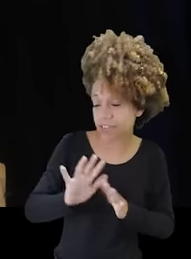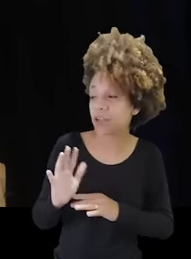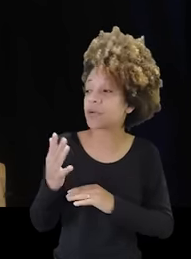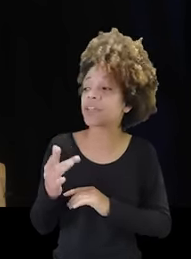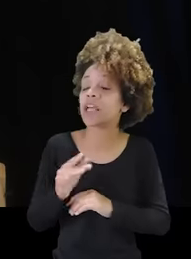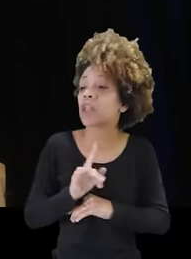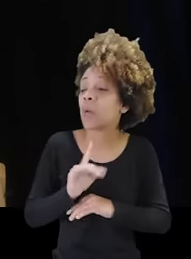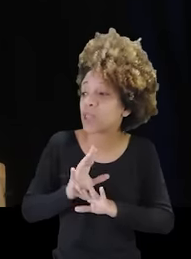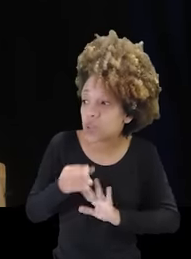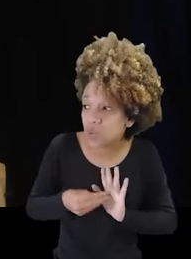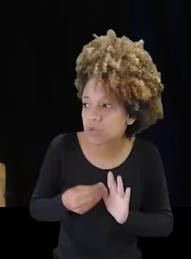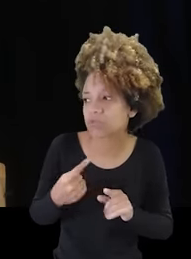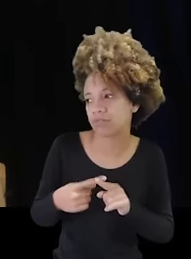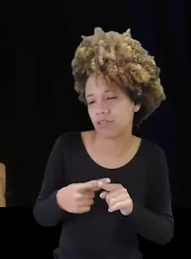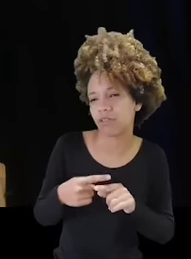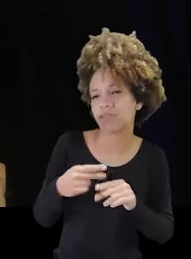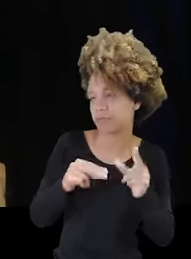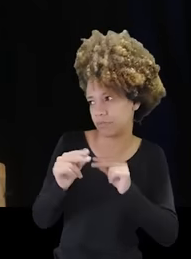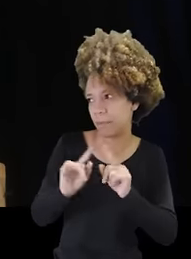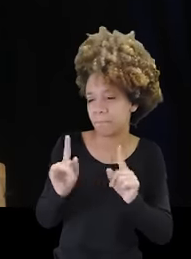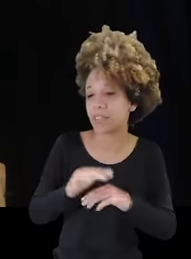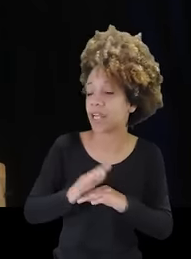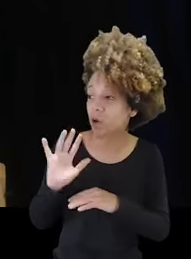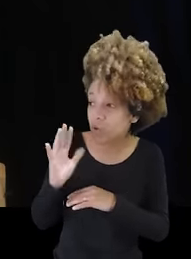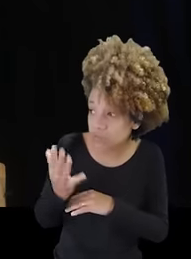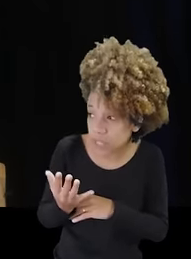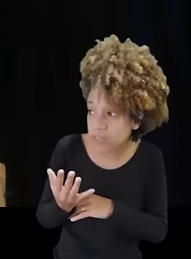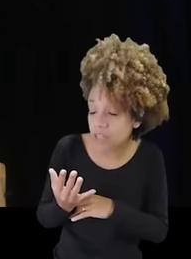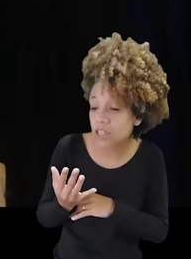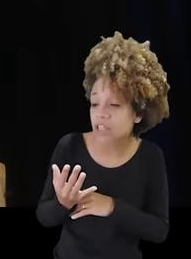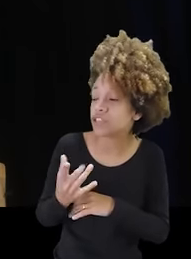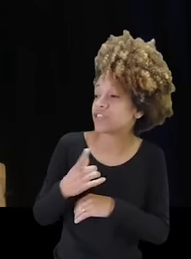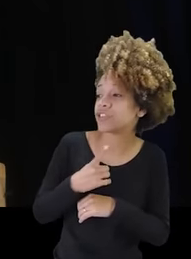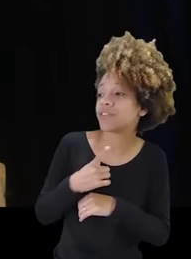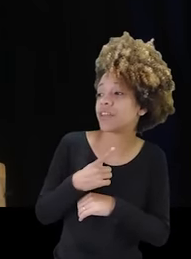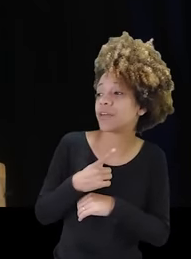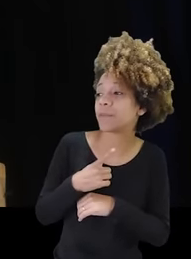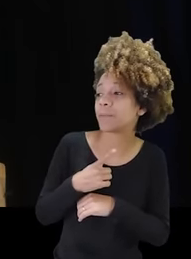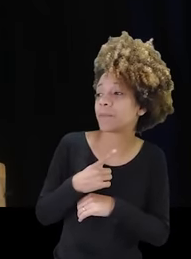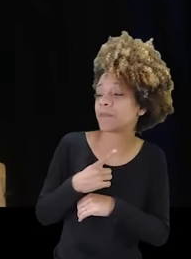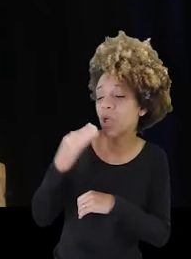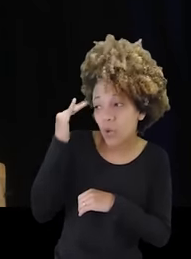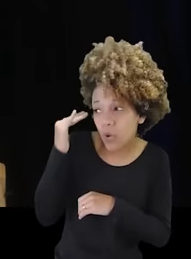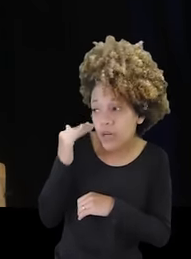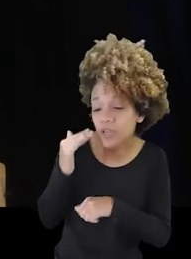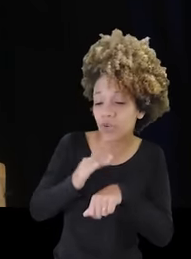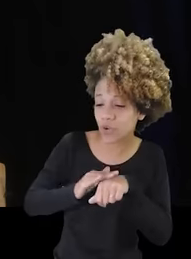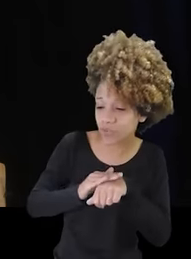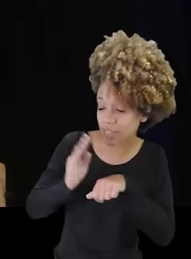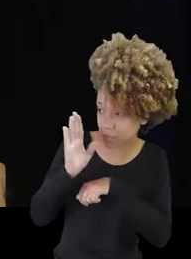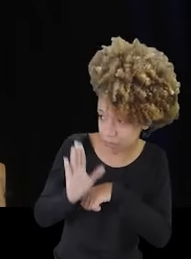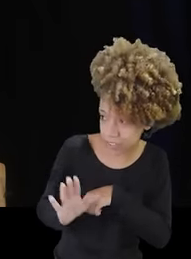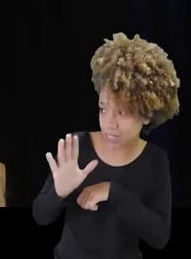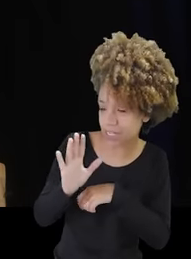acontece não são todos porque vai vir gente falando que Mas acontece de vir coreanos conversar